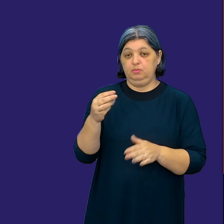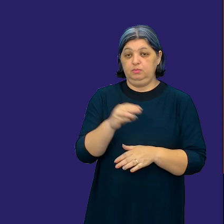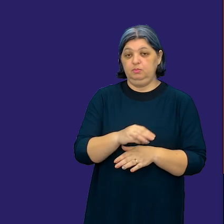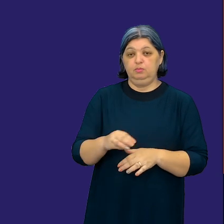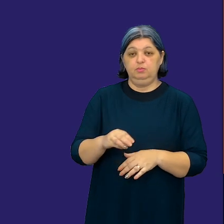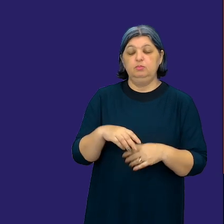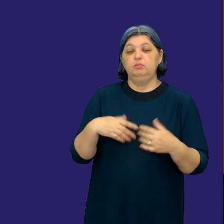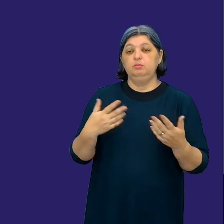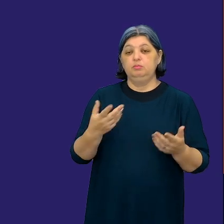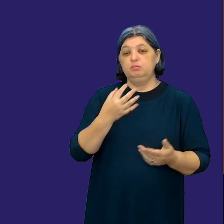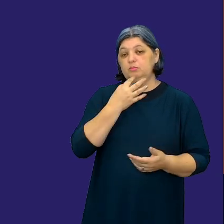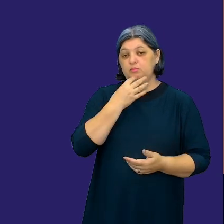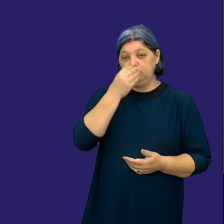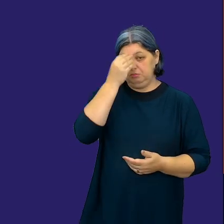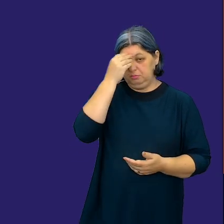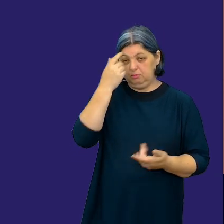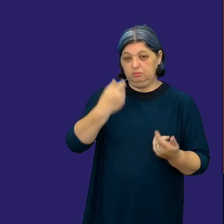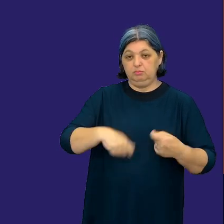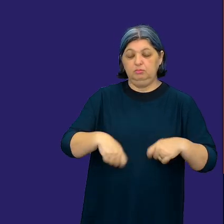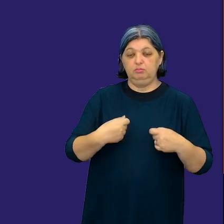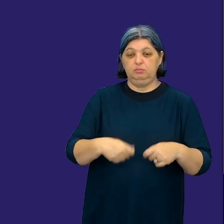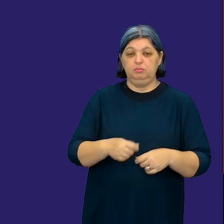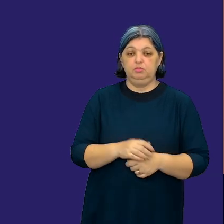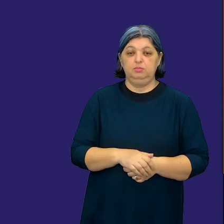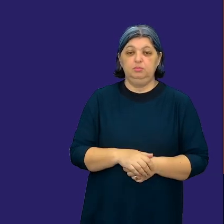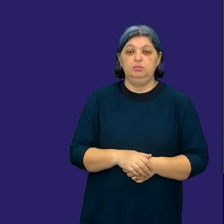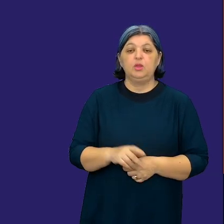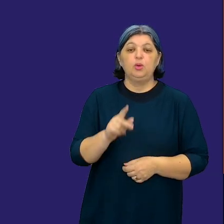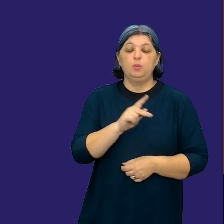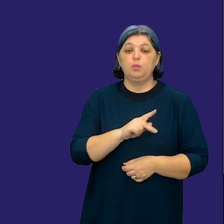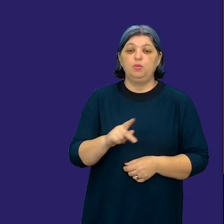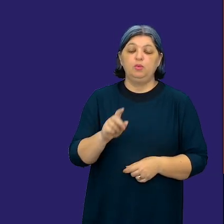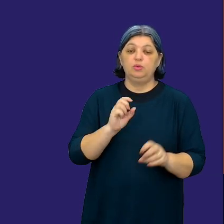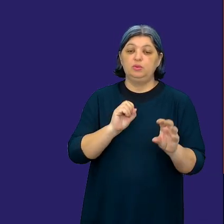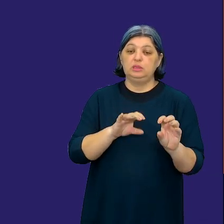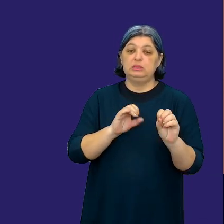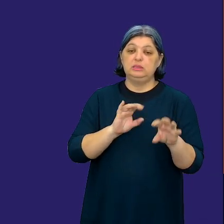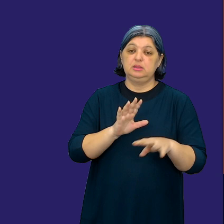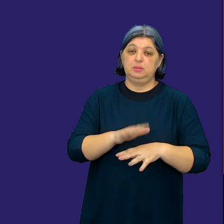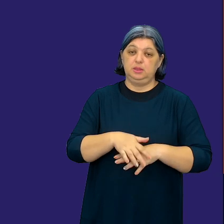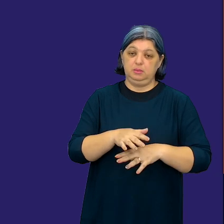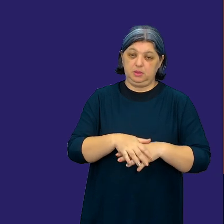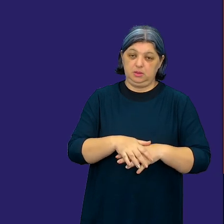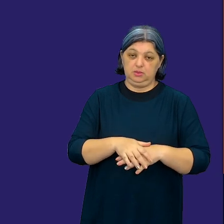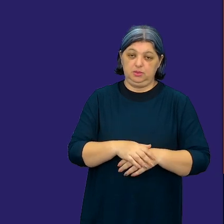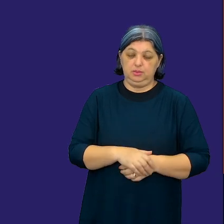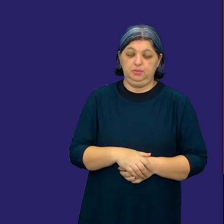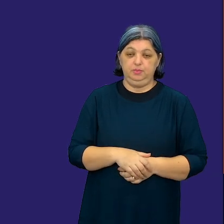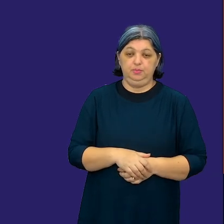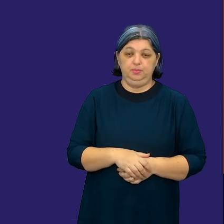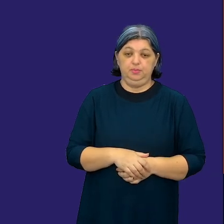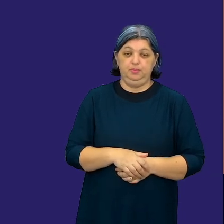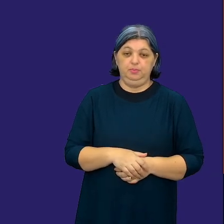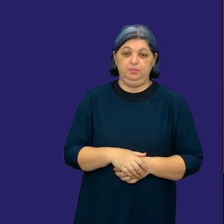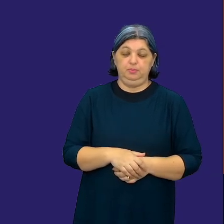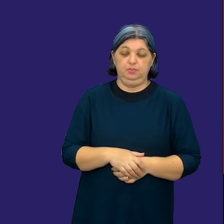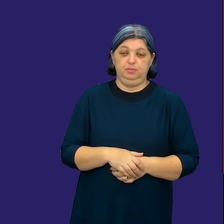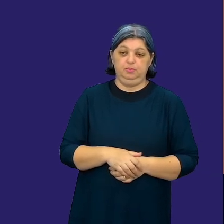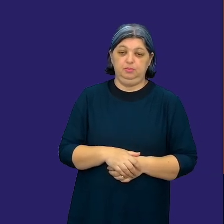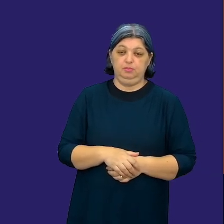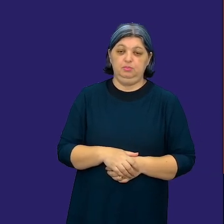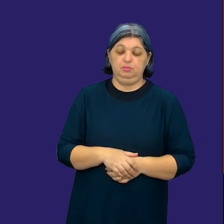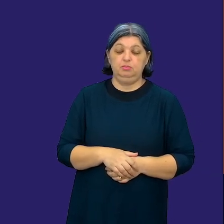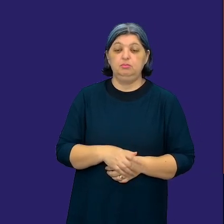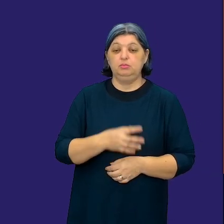Quais são os conhecimentos necessários do professor que a matemática sobretudo quando se